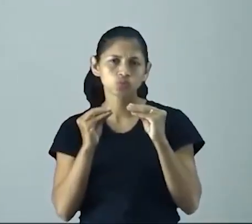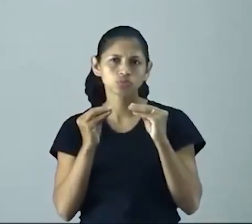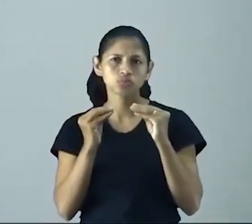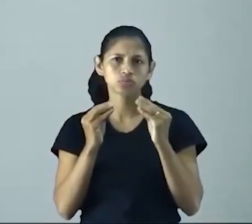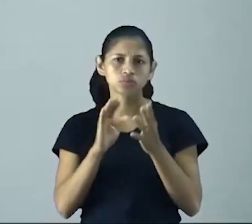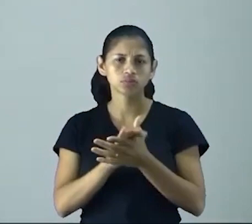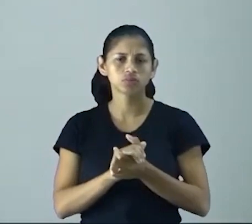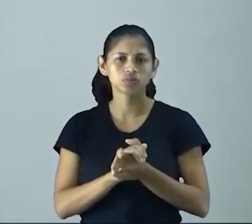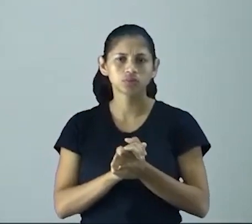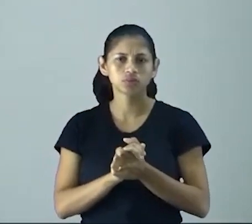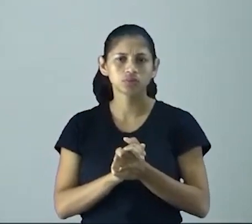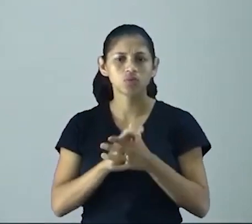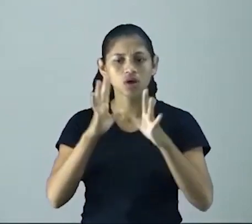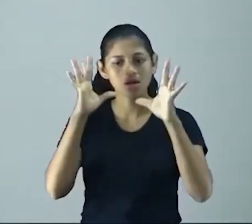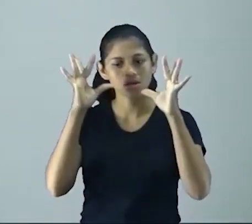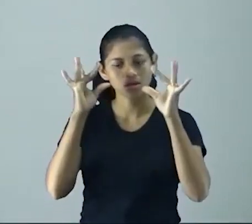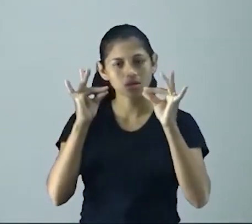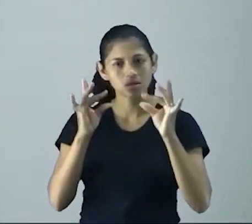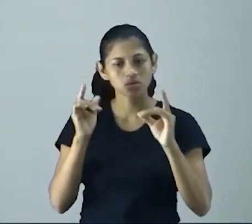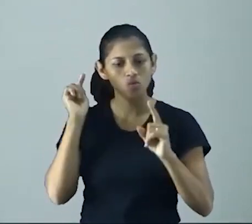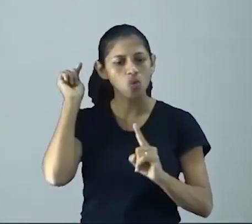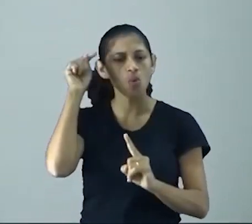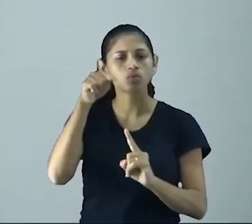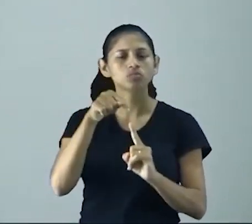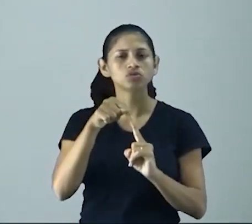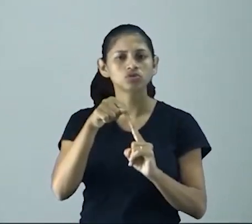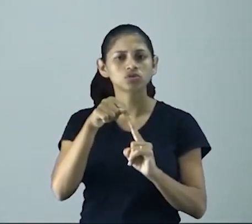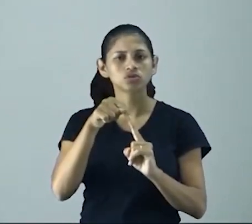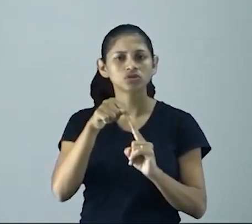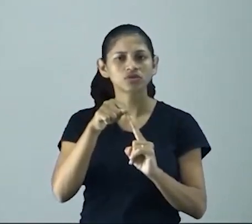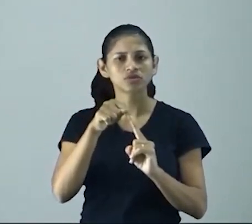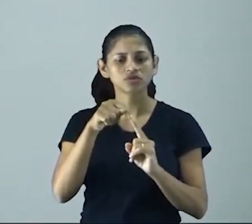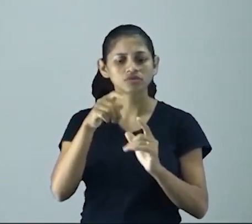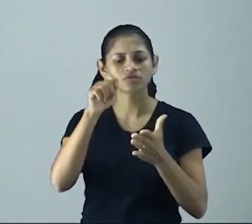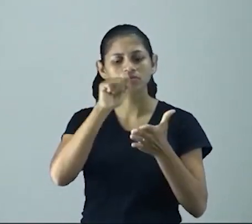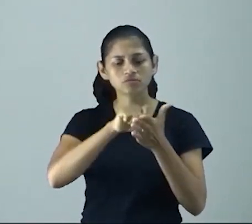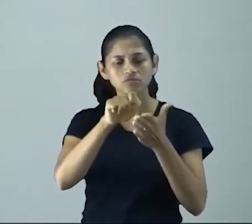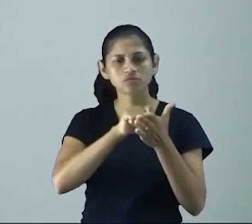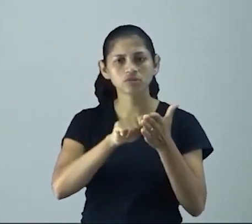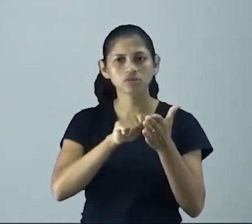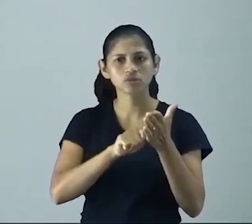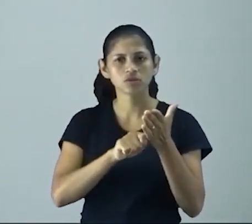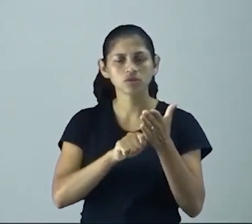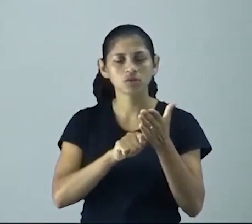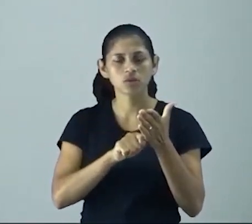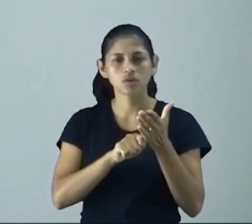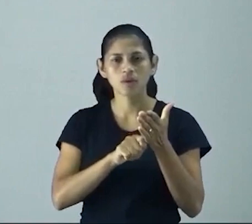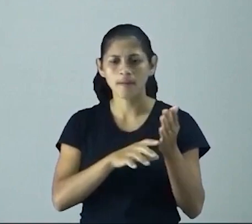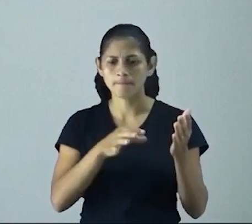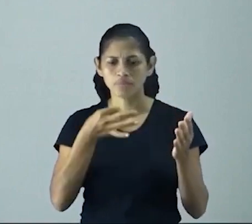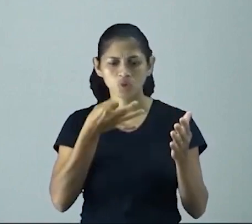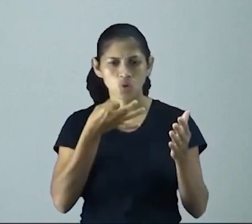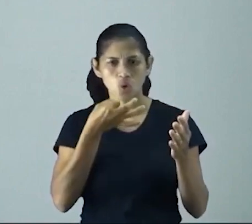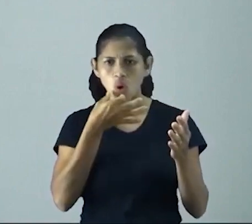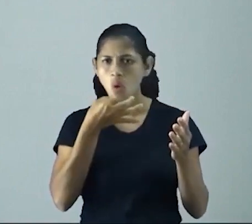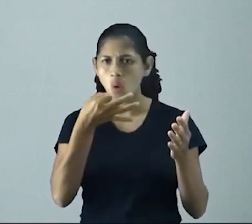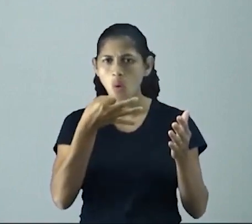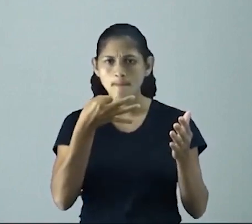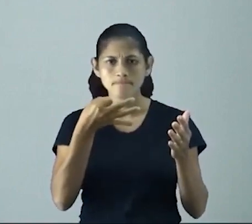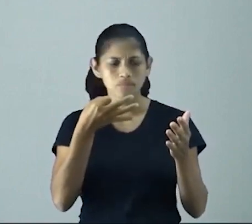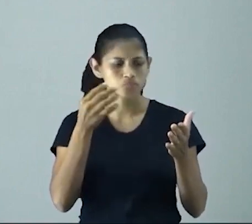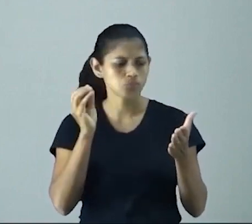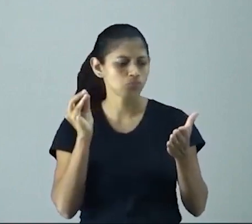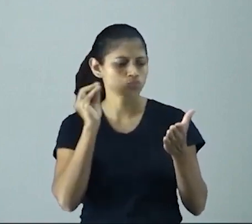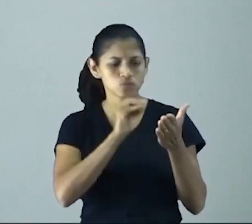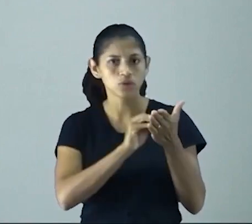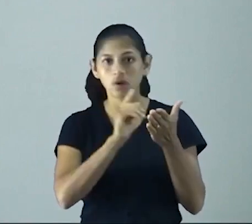vai descrever o que você viu sem dar juízo de valor para aquilo, sem colocar a sua opinião em cima, certo?